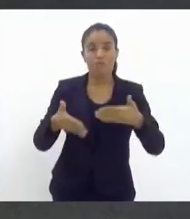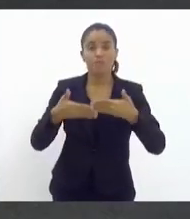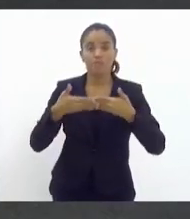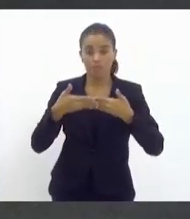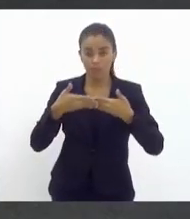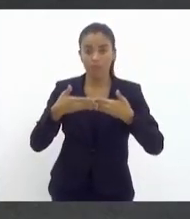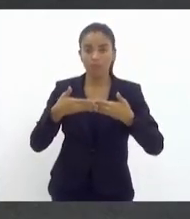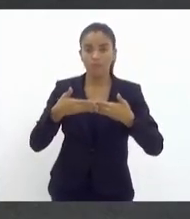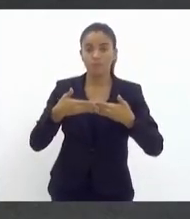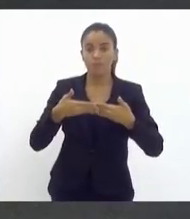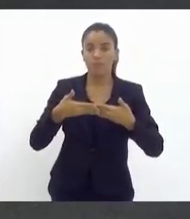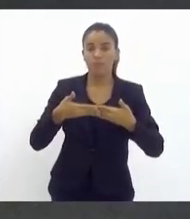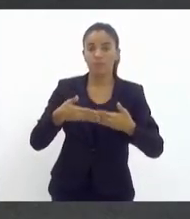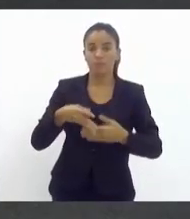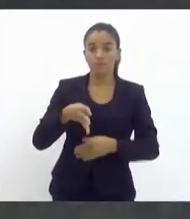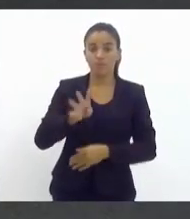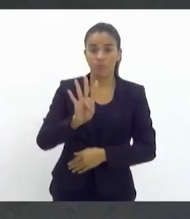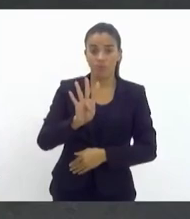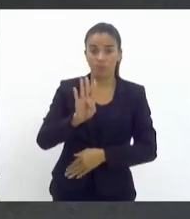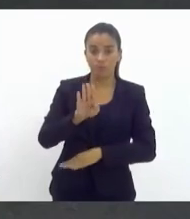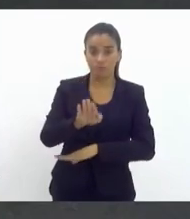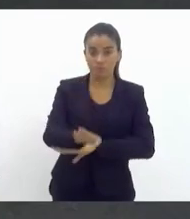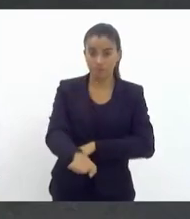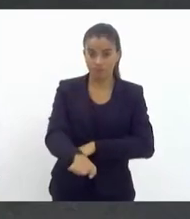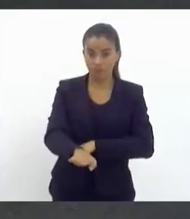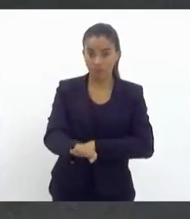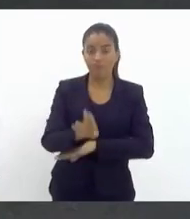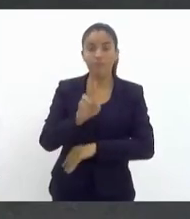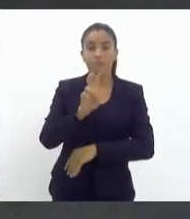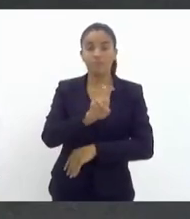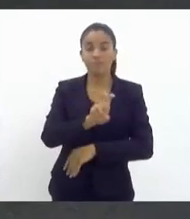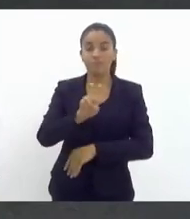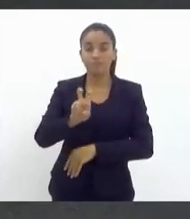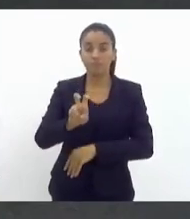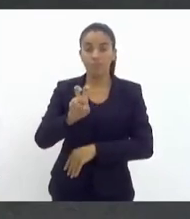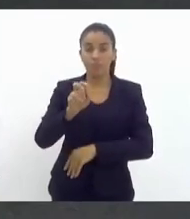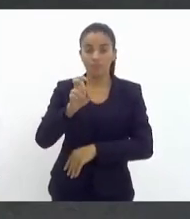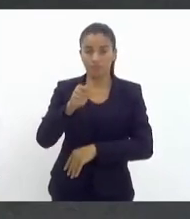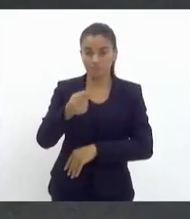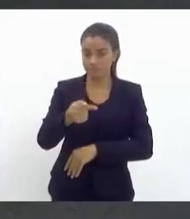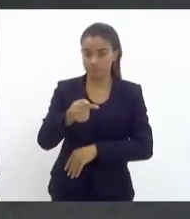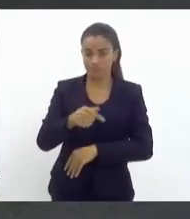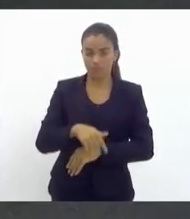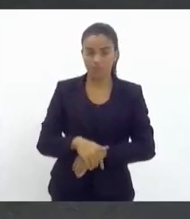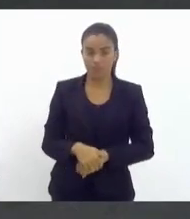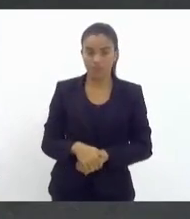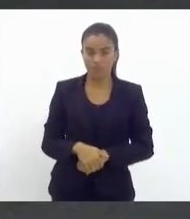às 16 às 16 horas e 57 minutos